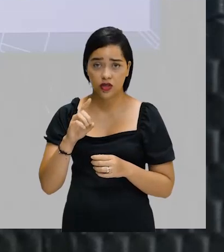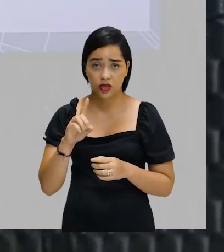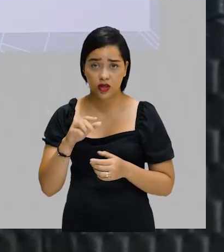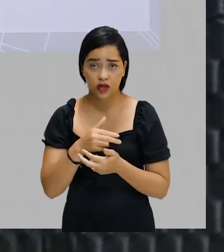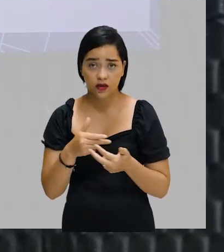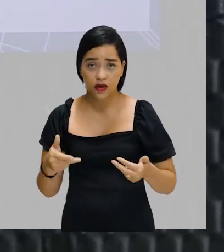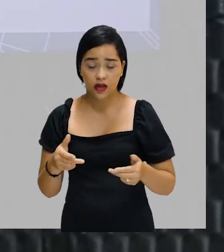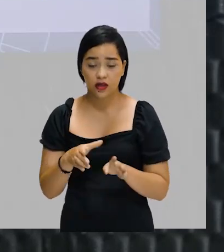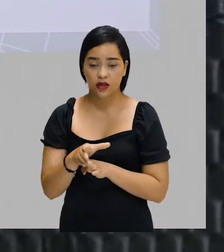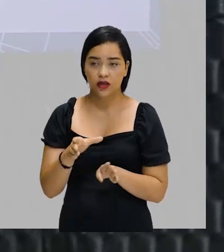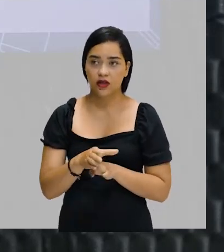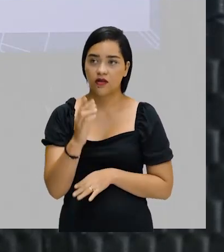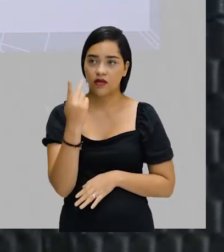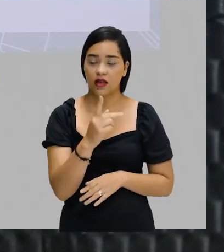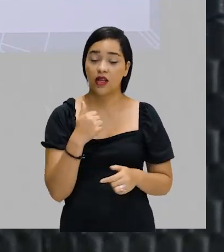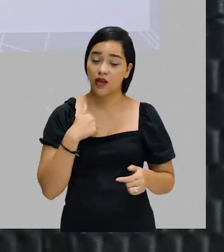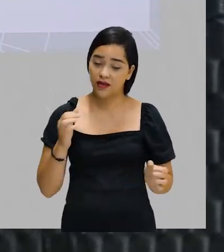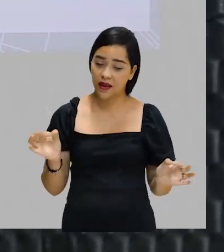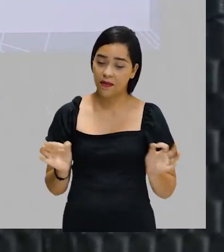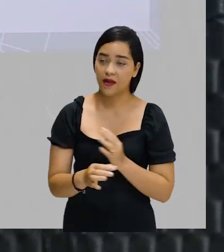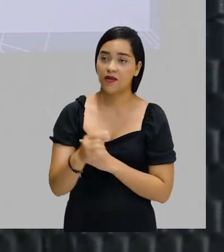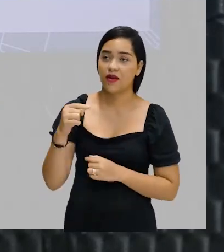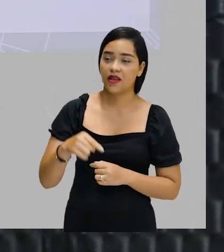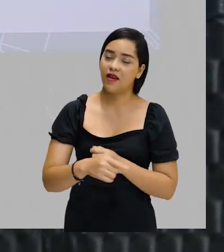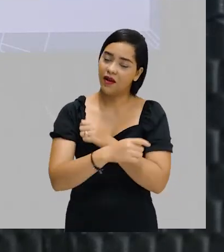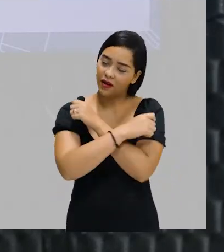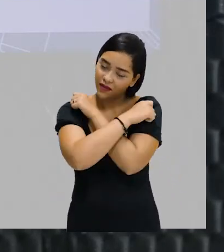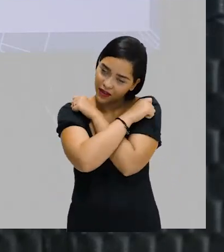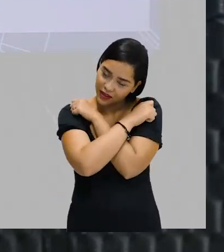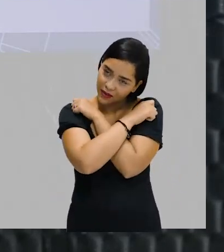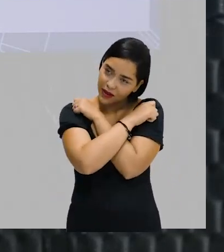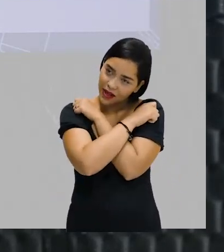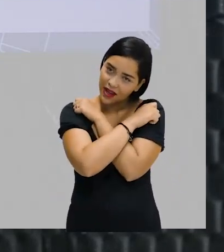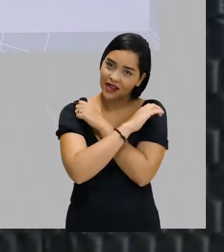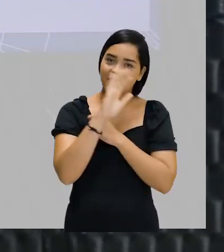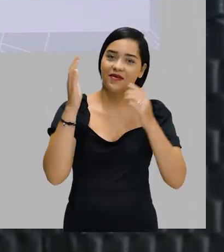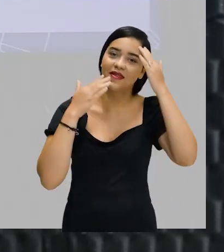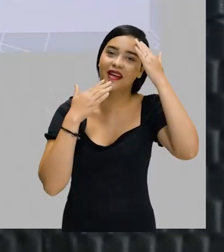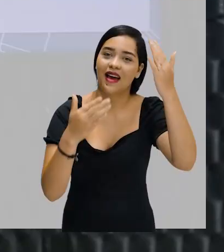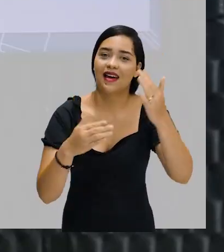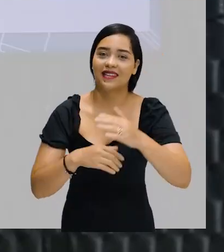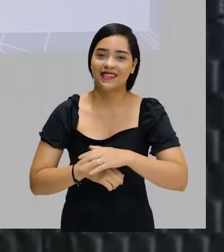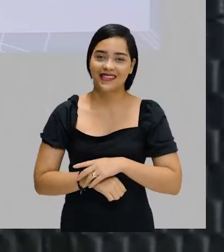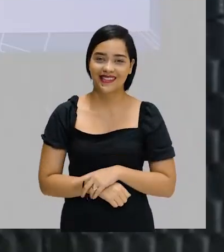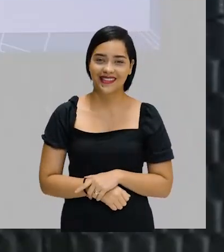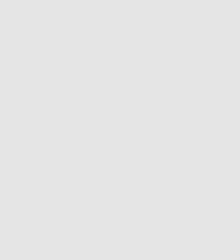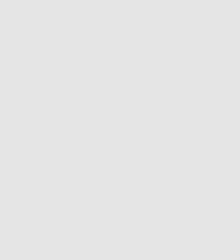diversas implicações dela. Vou ficando por aqui. Forte abraço. Valeu!